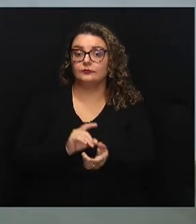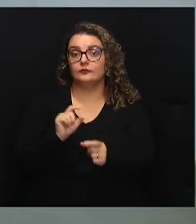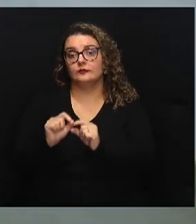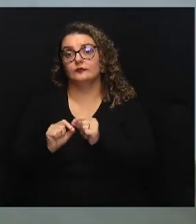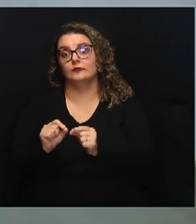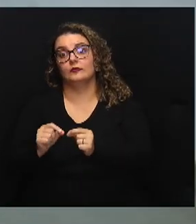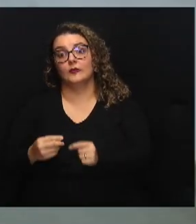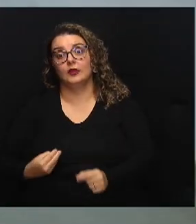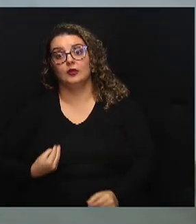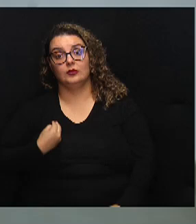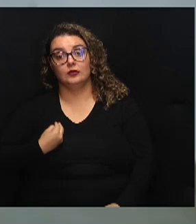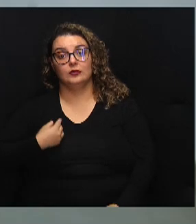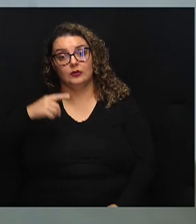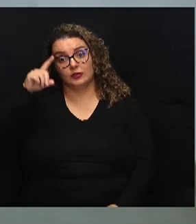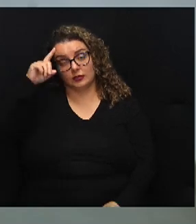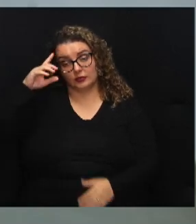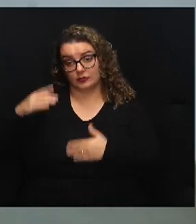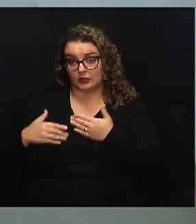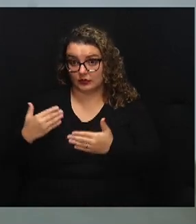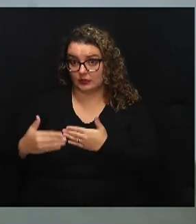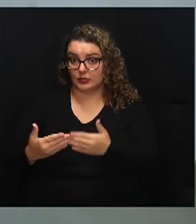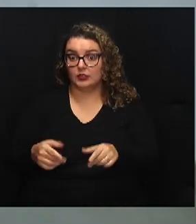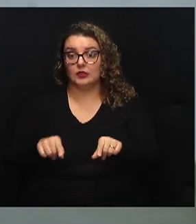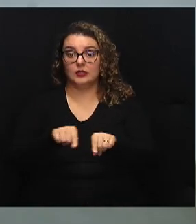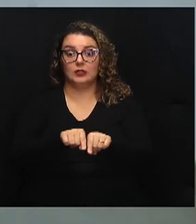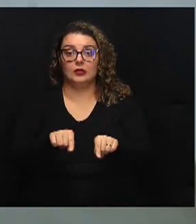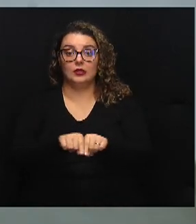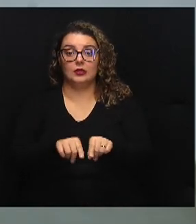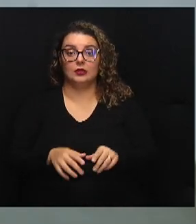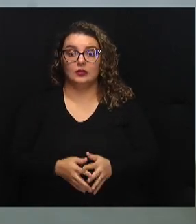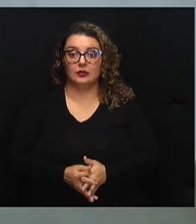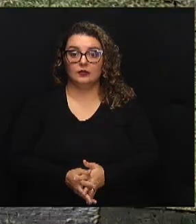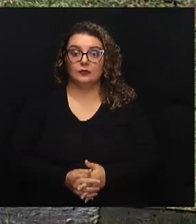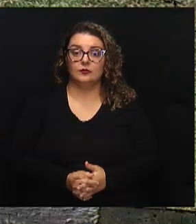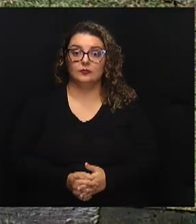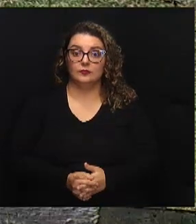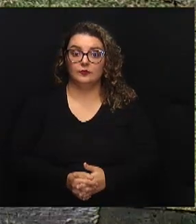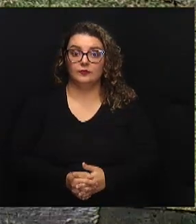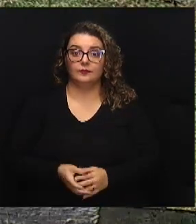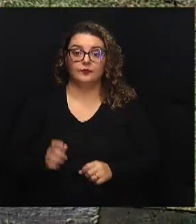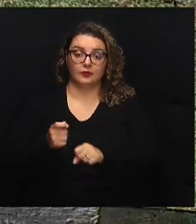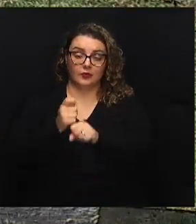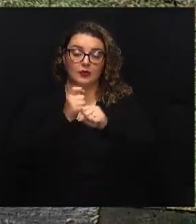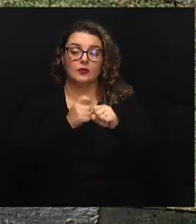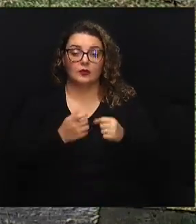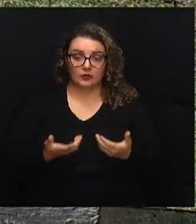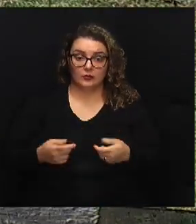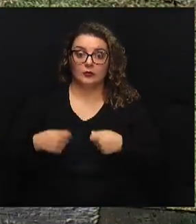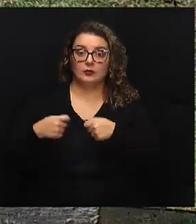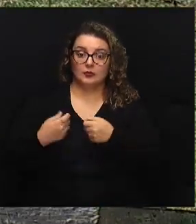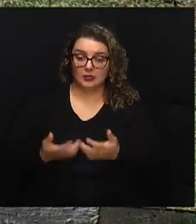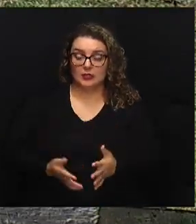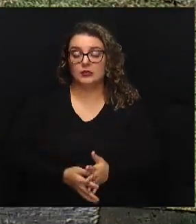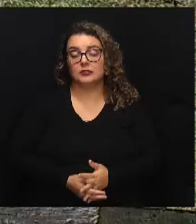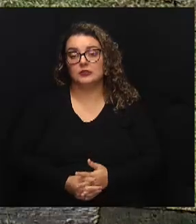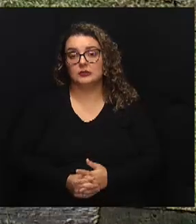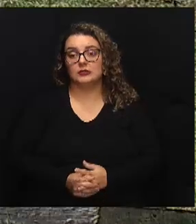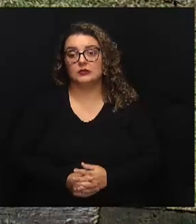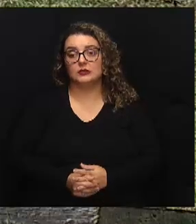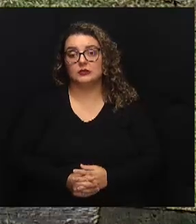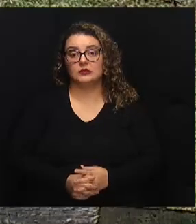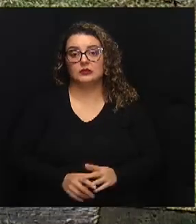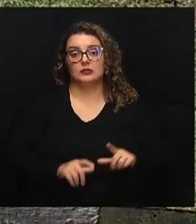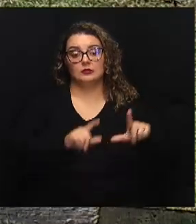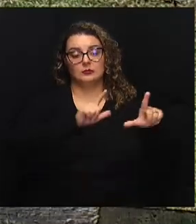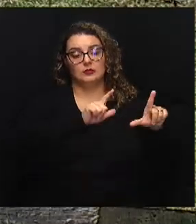vivemos, o nosso cotidiano. Inclusive, a escultura foi uma necessidade de eu sair da tela para